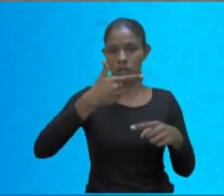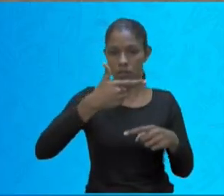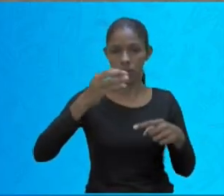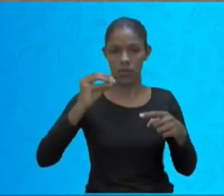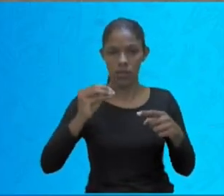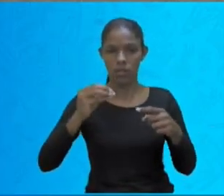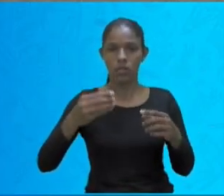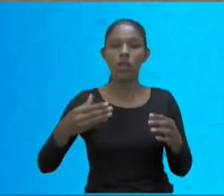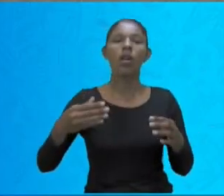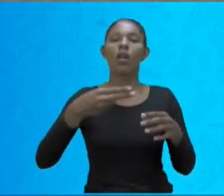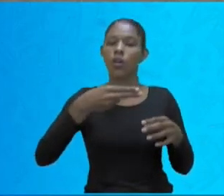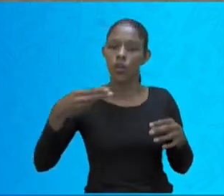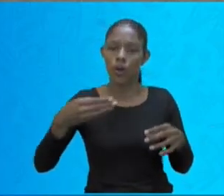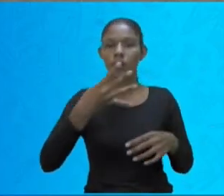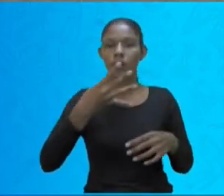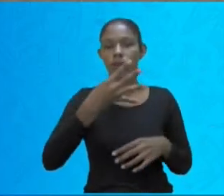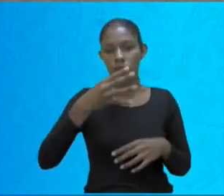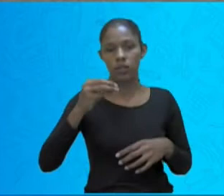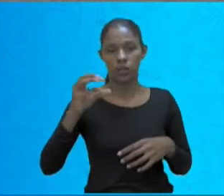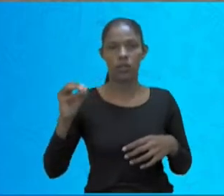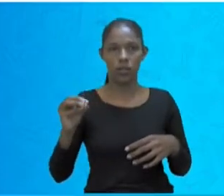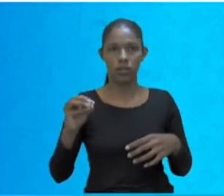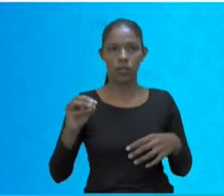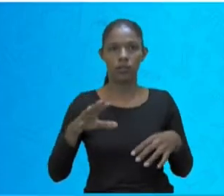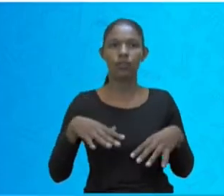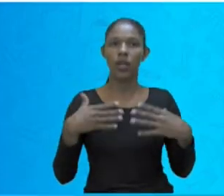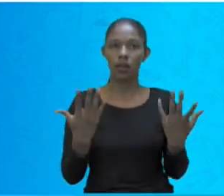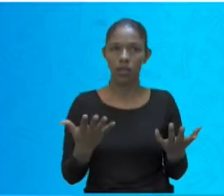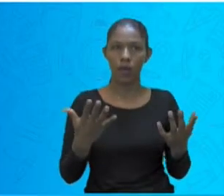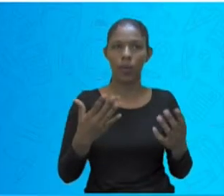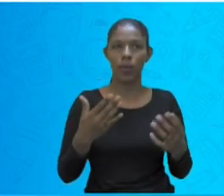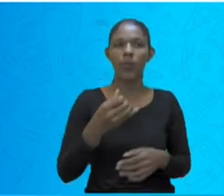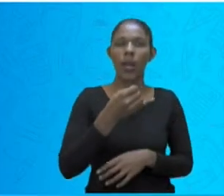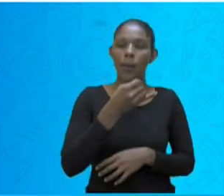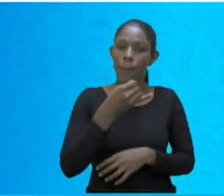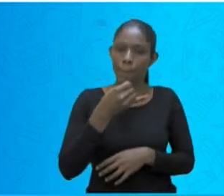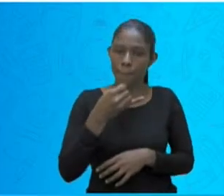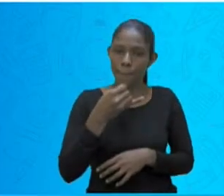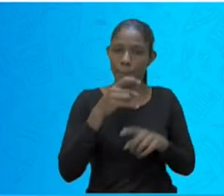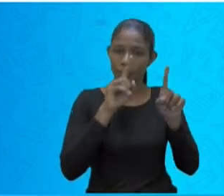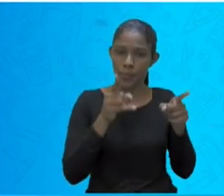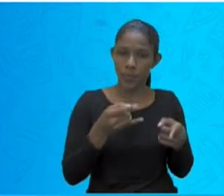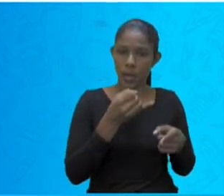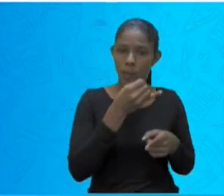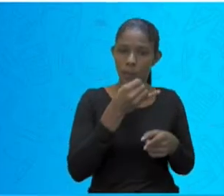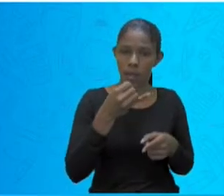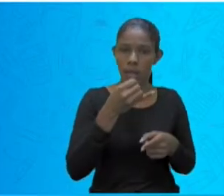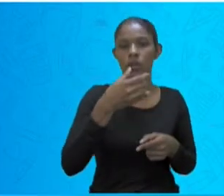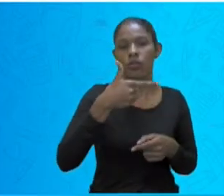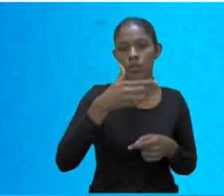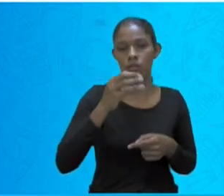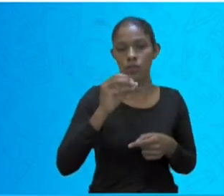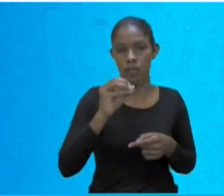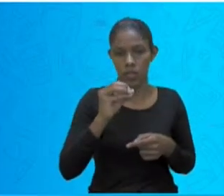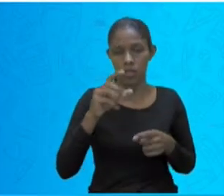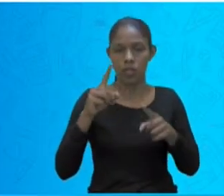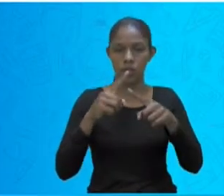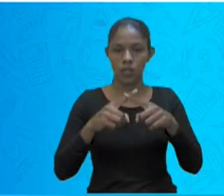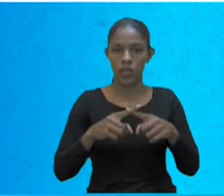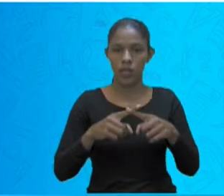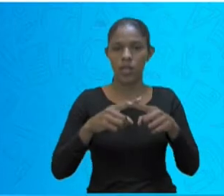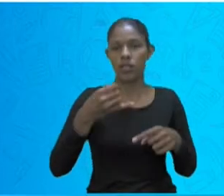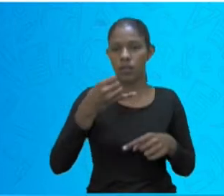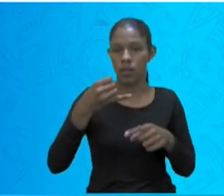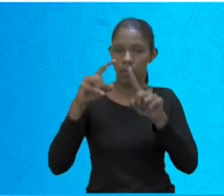Menos 20 vezes menos 20 também vai ser 400. Porque na multiplicação, quando eu tenho sinais